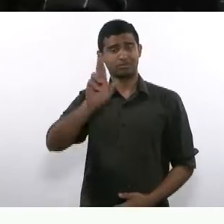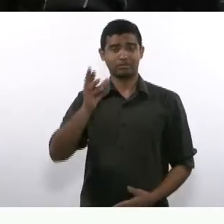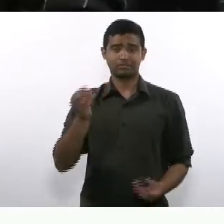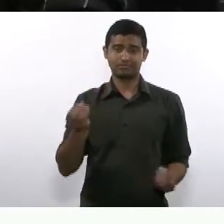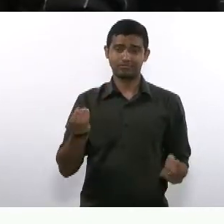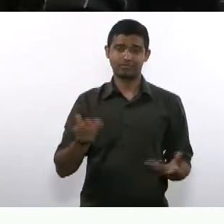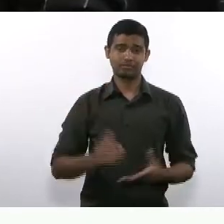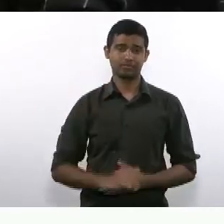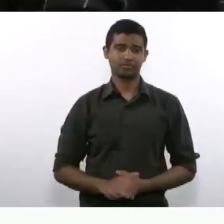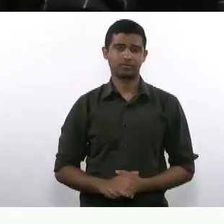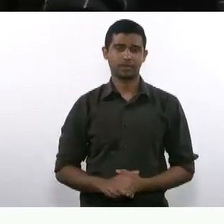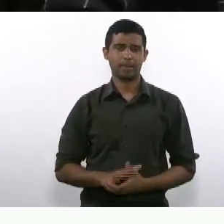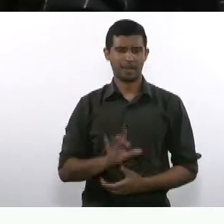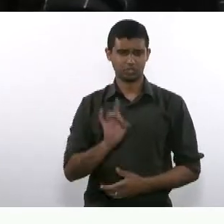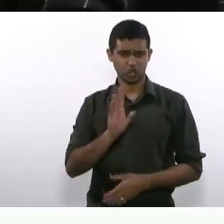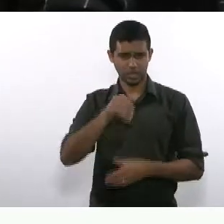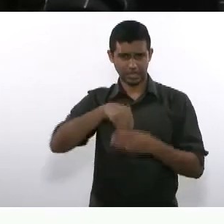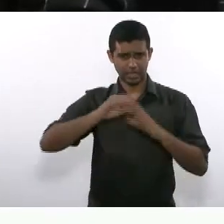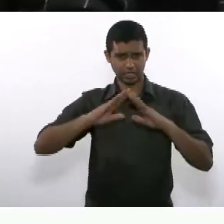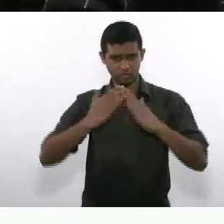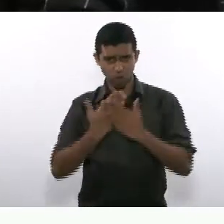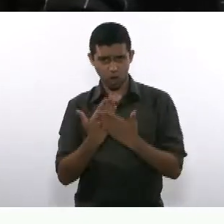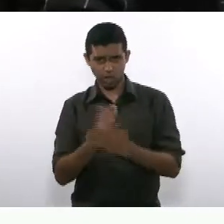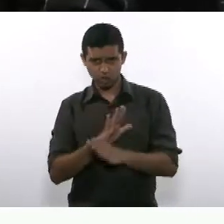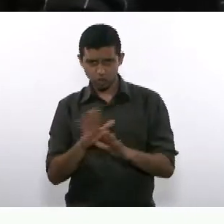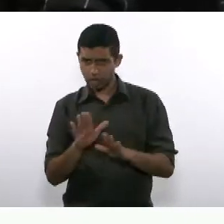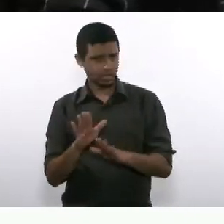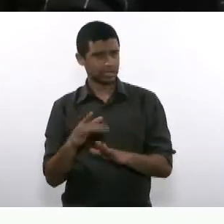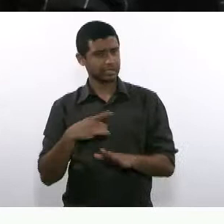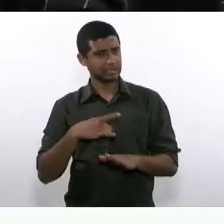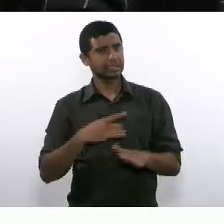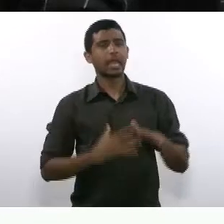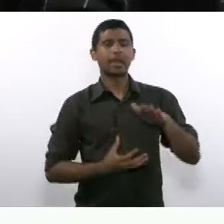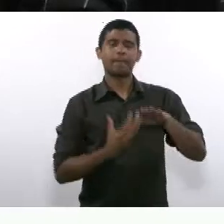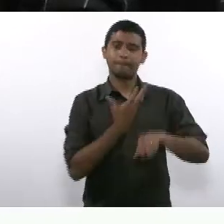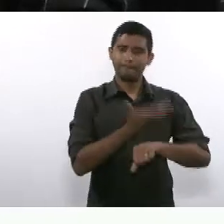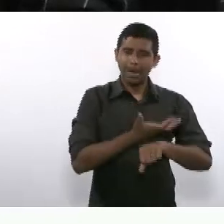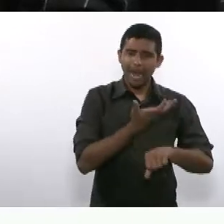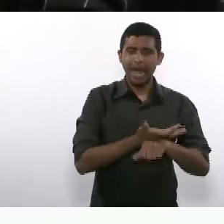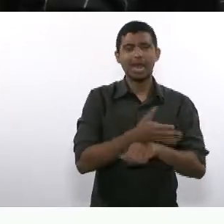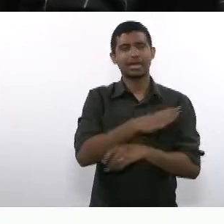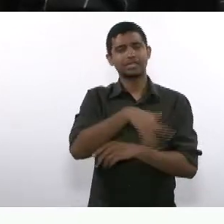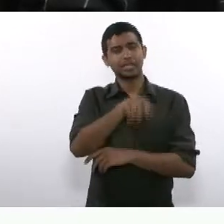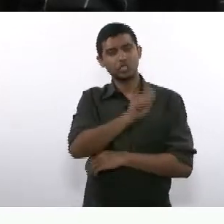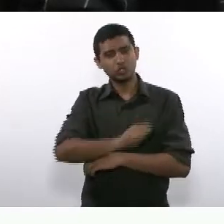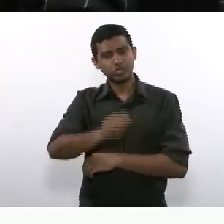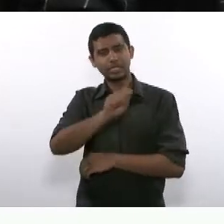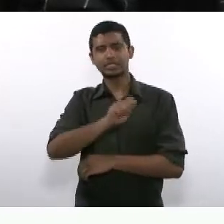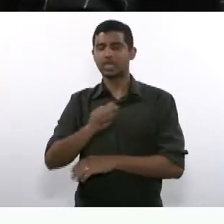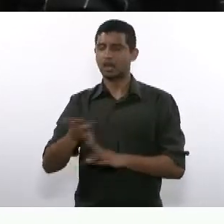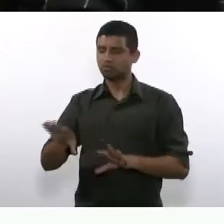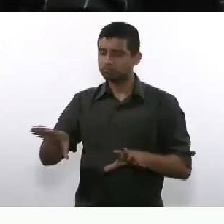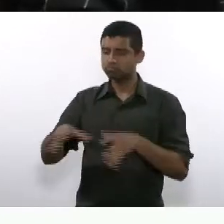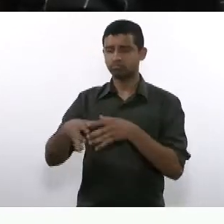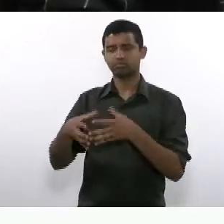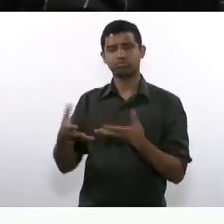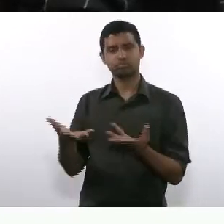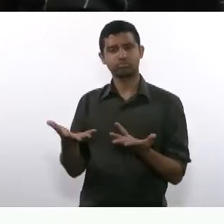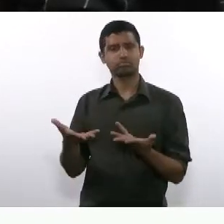que não funcionam apenas em escolas, funcionam em praças, em associações, em comunidades, em lugares